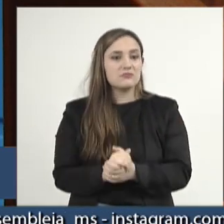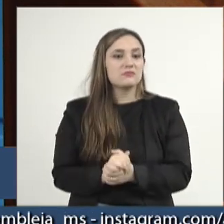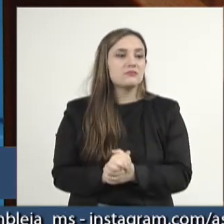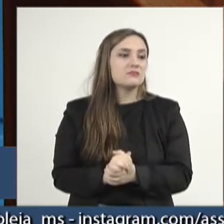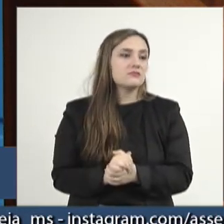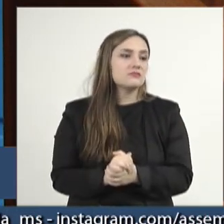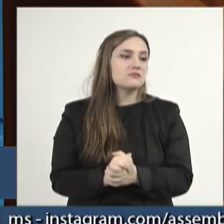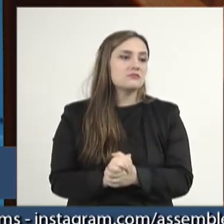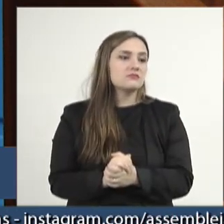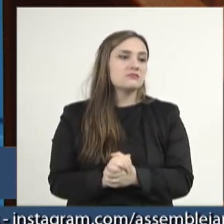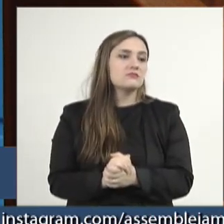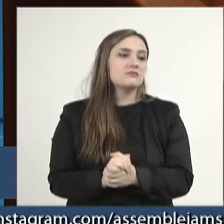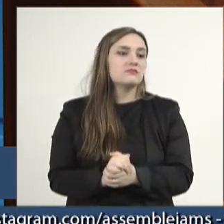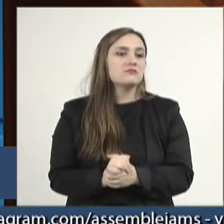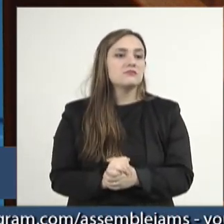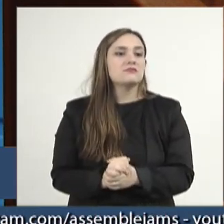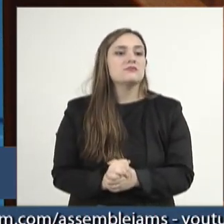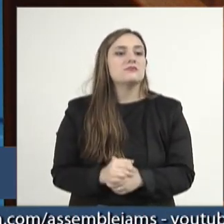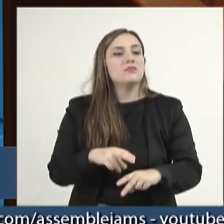impossibilidade de nós